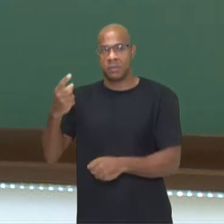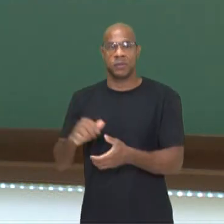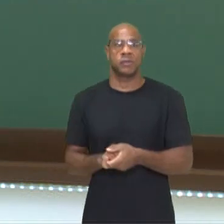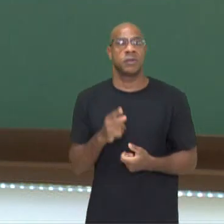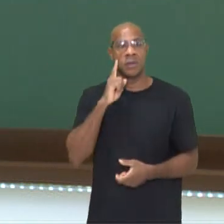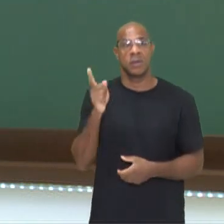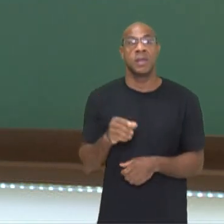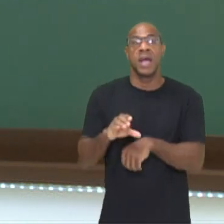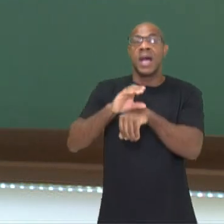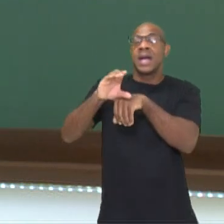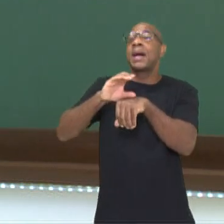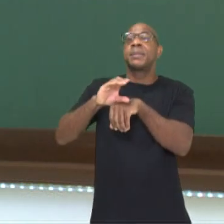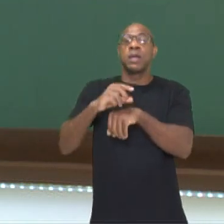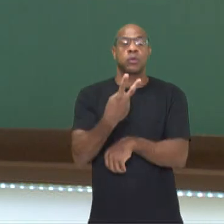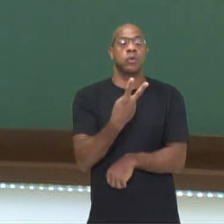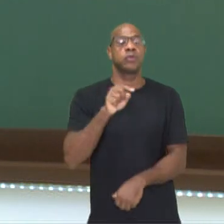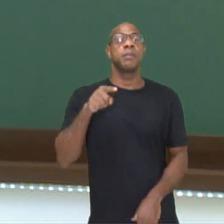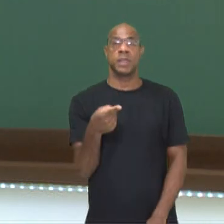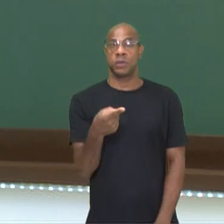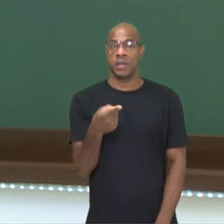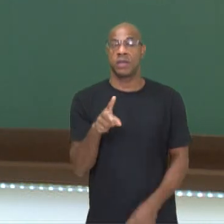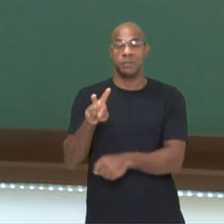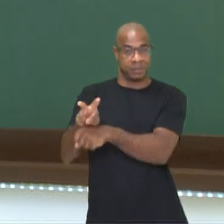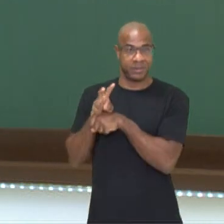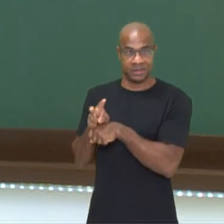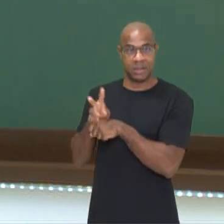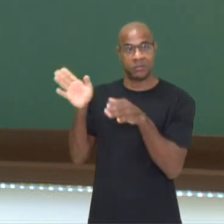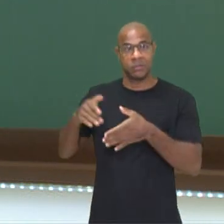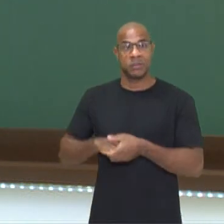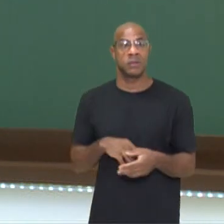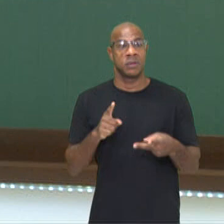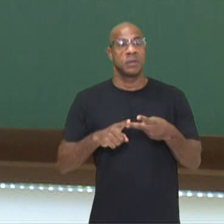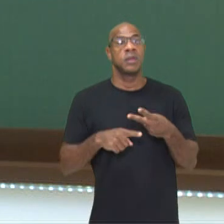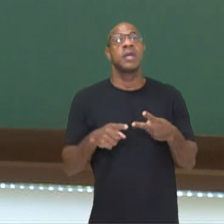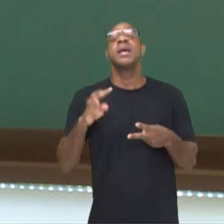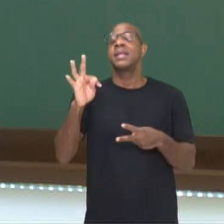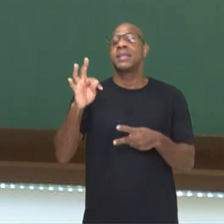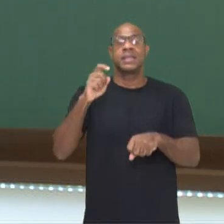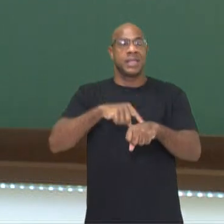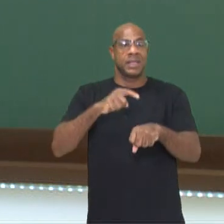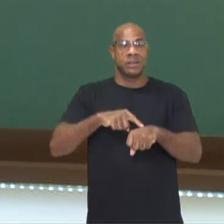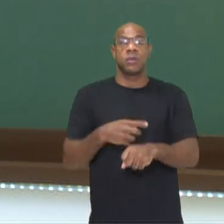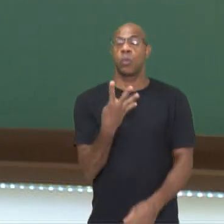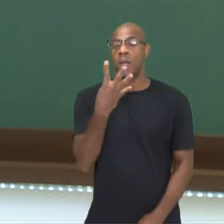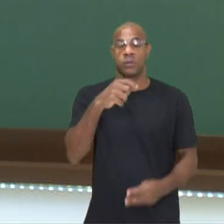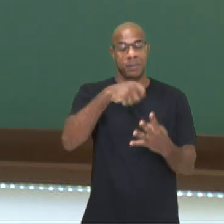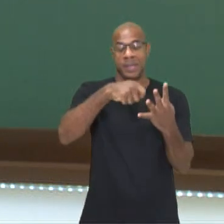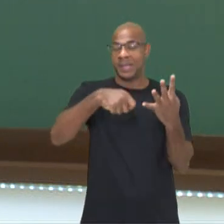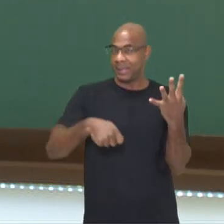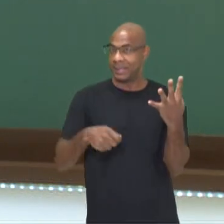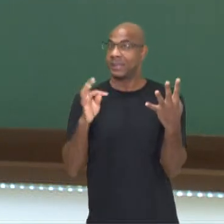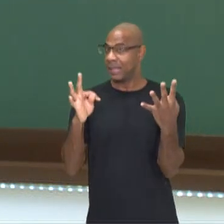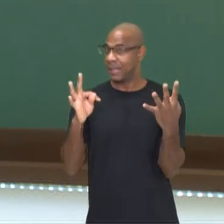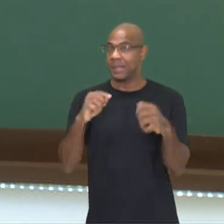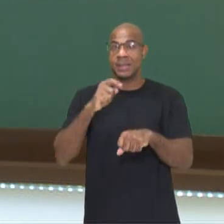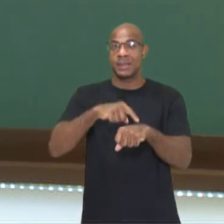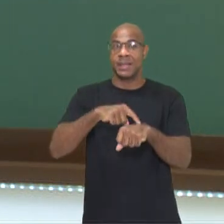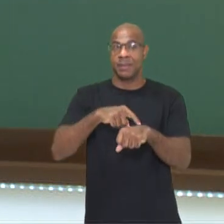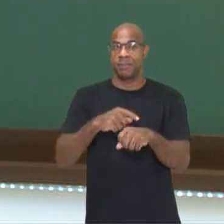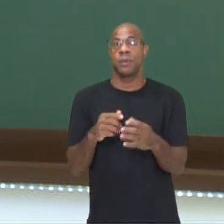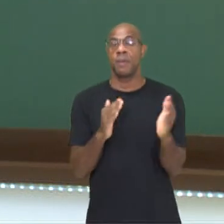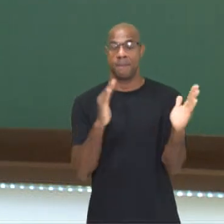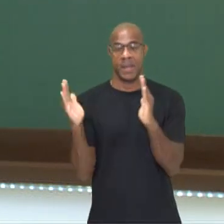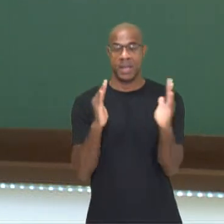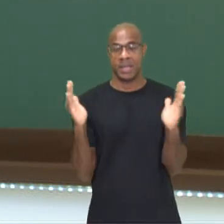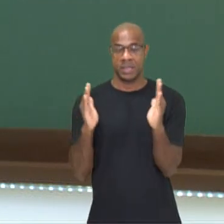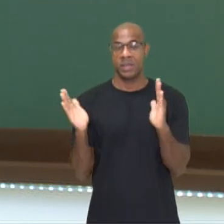quanto? É os R$2.000 que foram emprestados. O tempo são 4 meses, porque é durante 4 meses que vai ficar